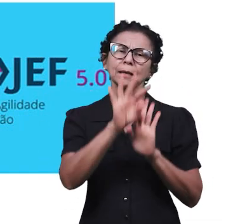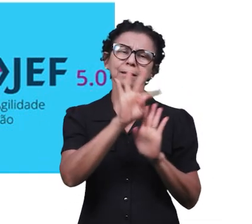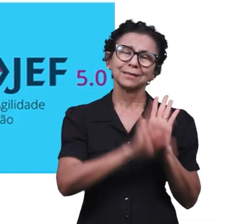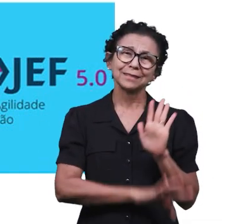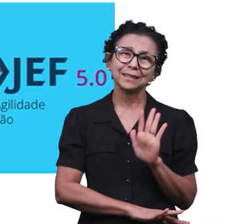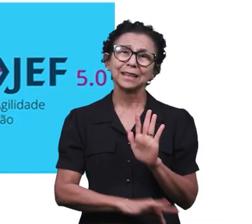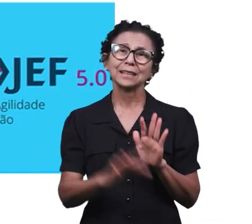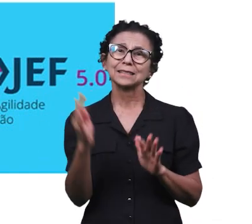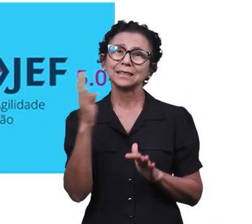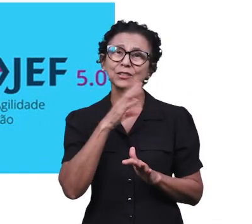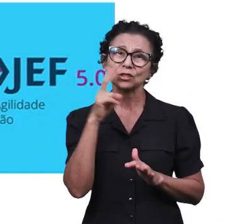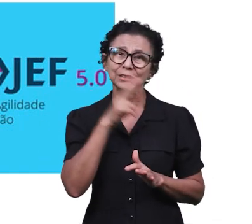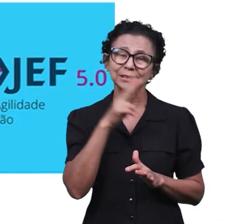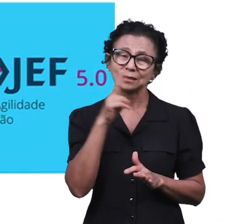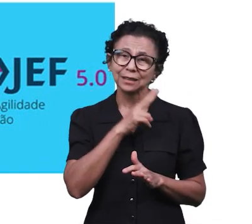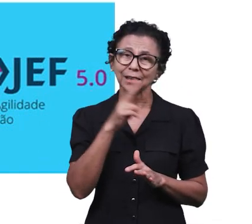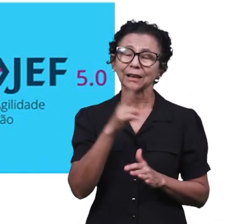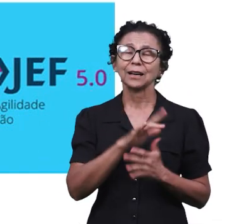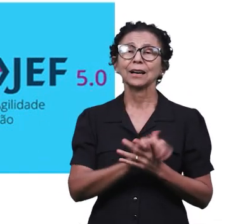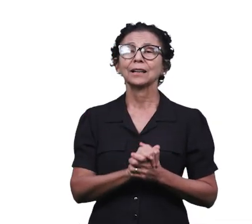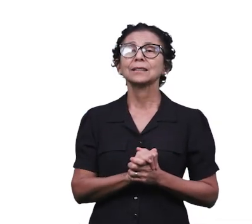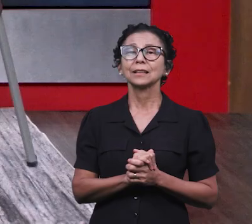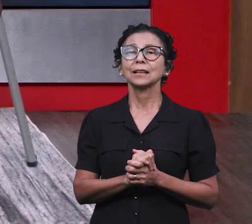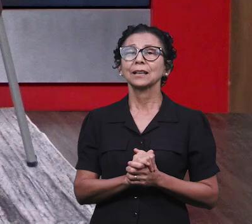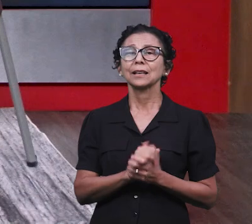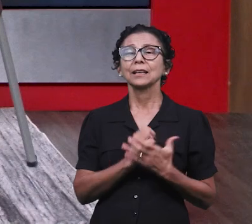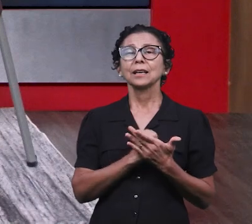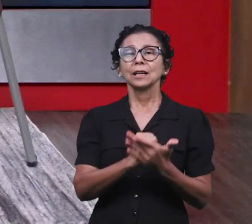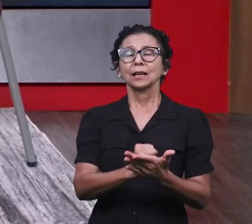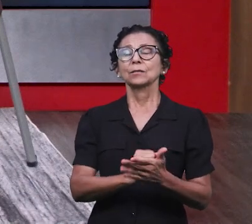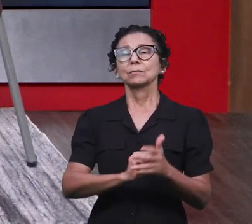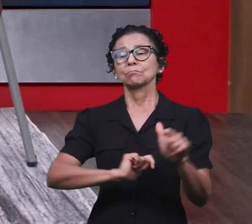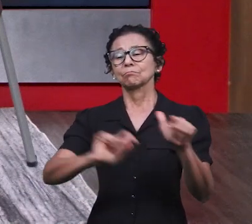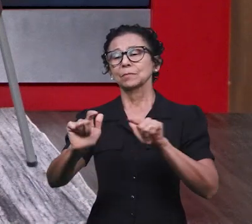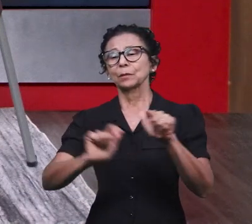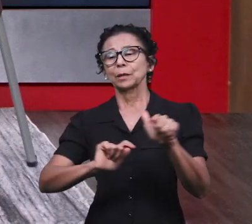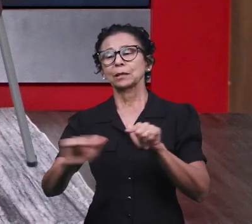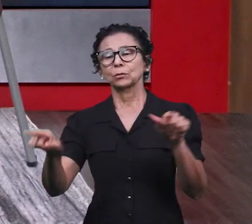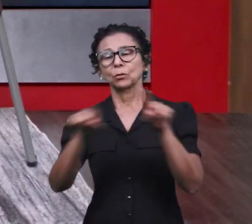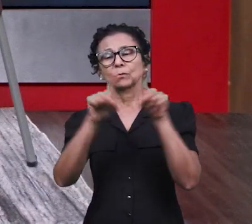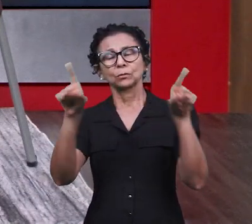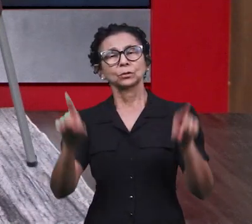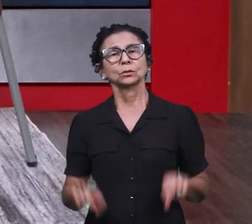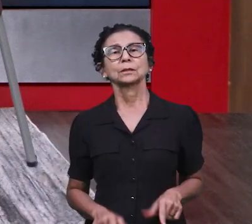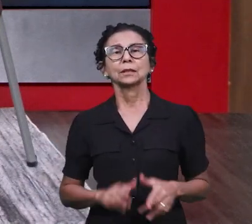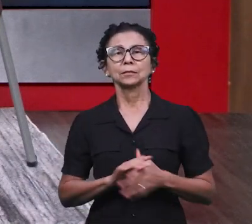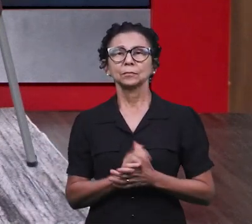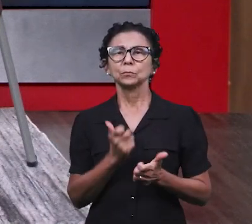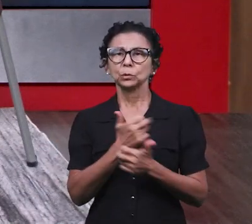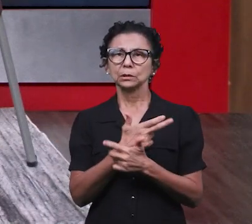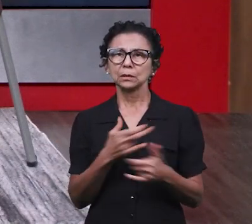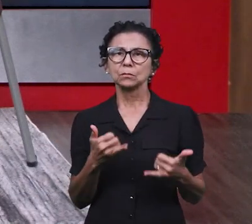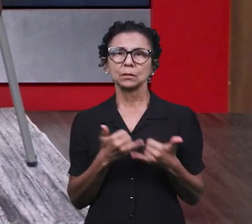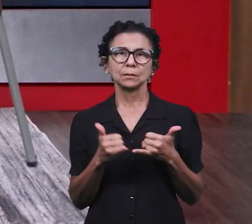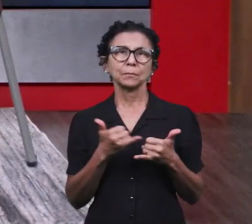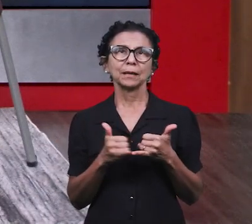dos servidores, dos magistrados. Há muita coisa, muitas situações que são semelhantes. Tem muitas situações que às vezes